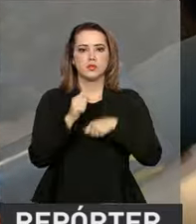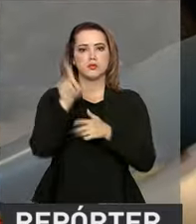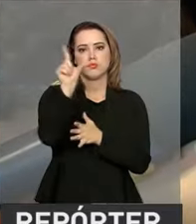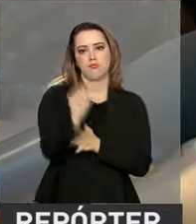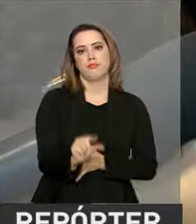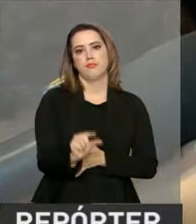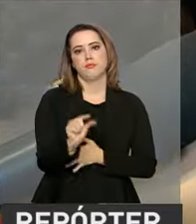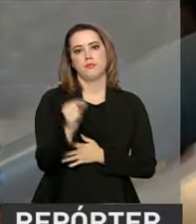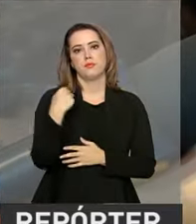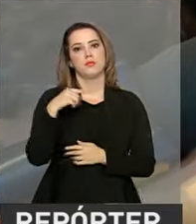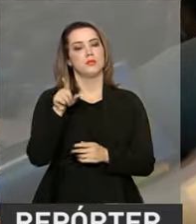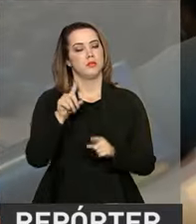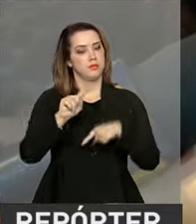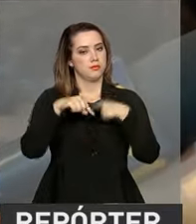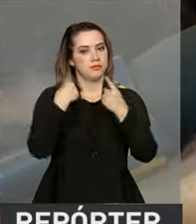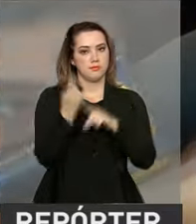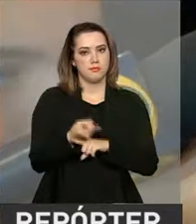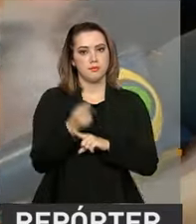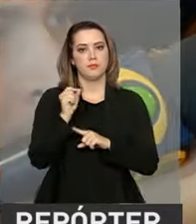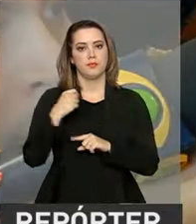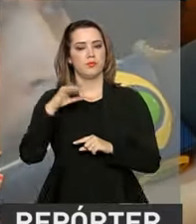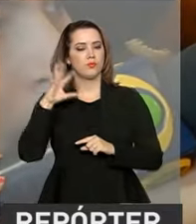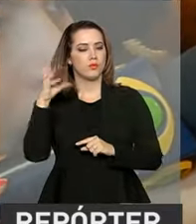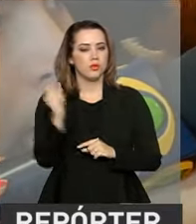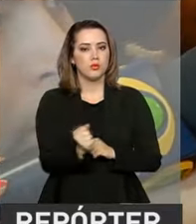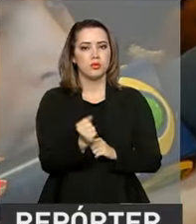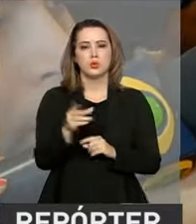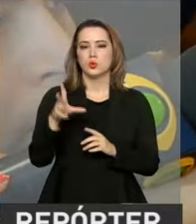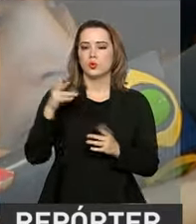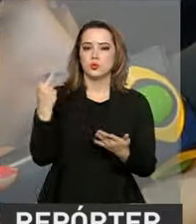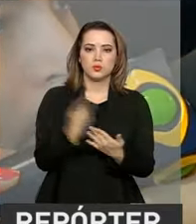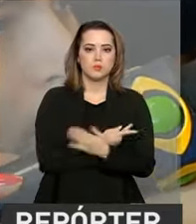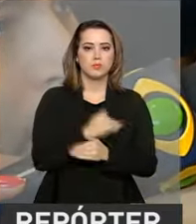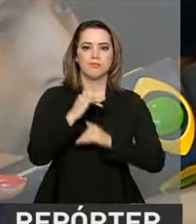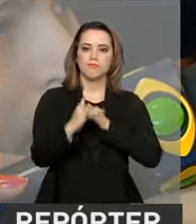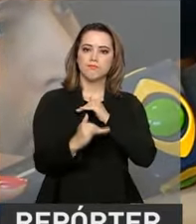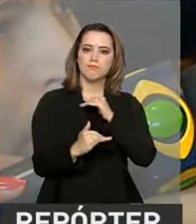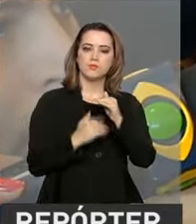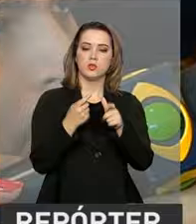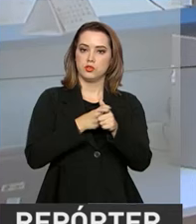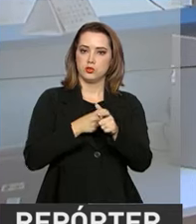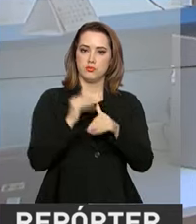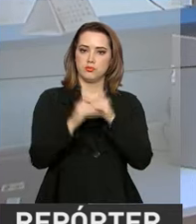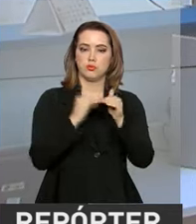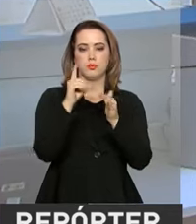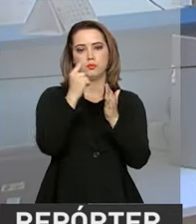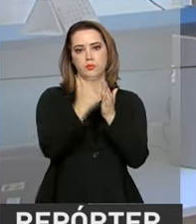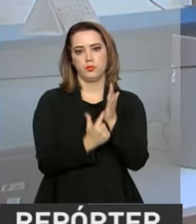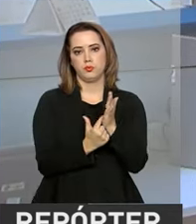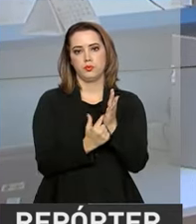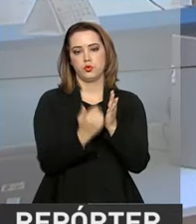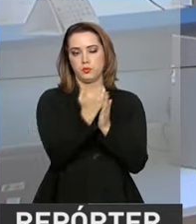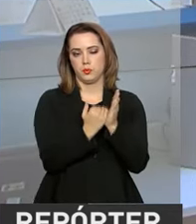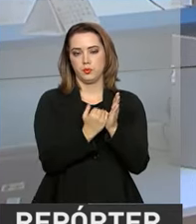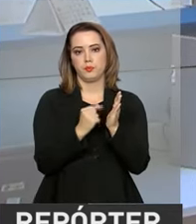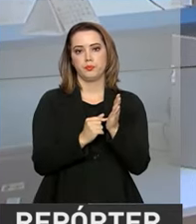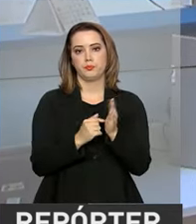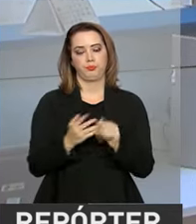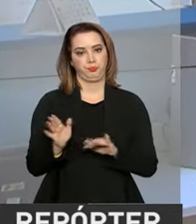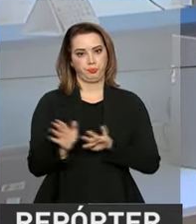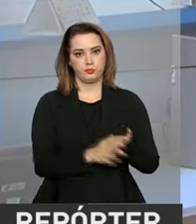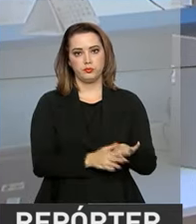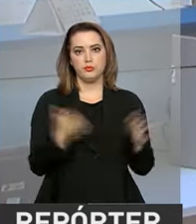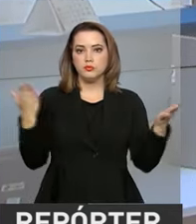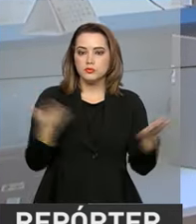cair e, em consequência, toda a dinâmica de crescimento da dívida caia. E atenção, termina hoje